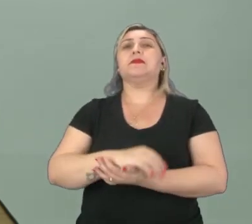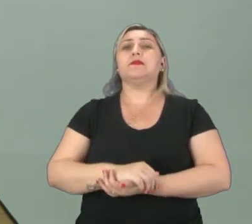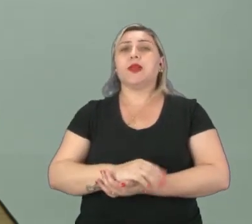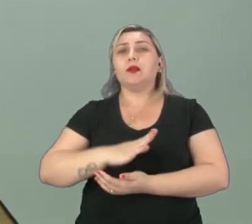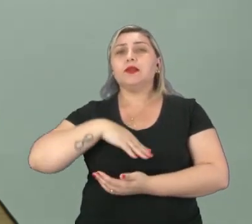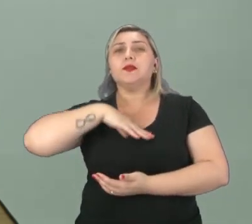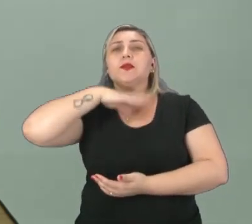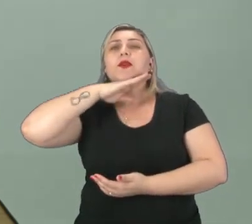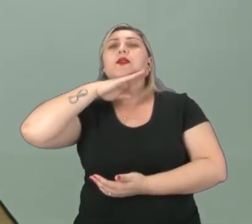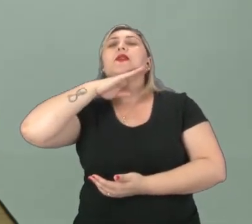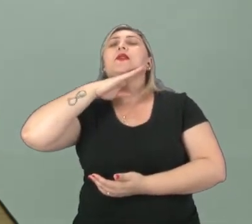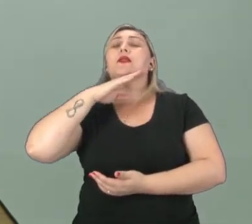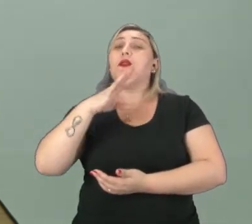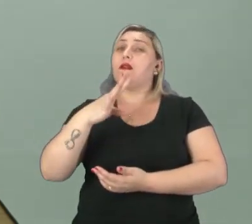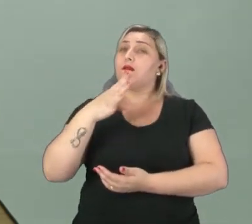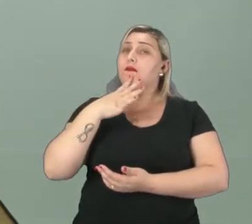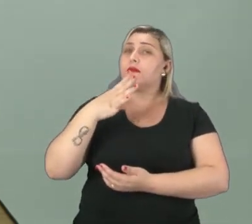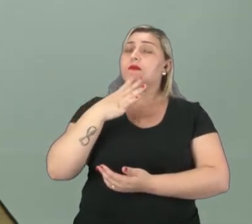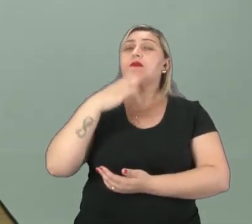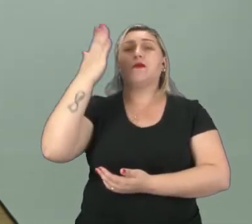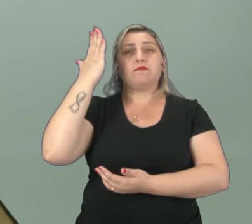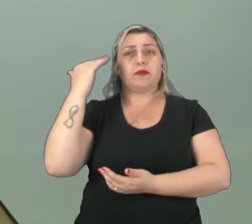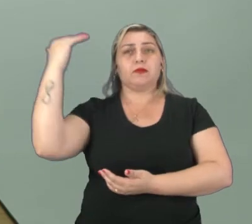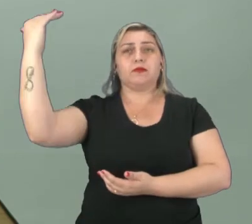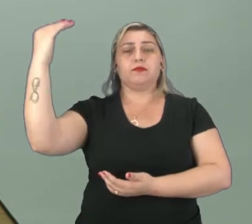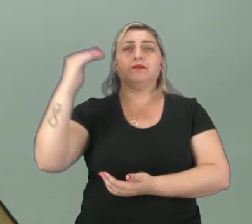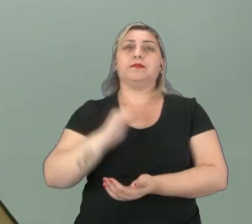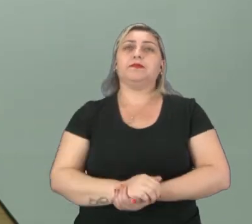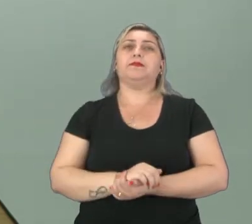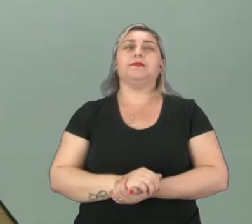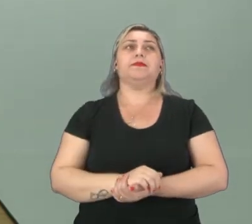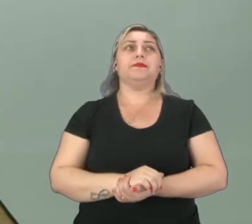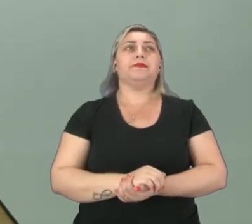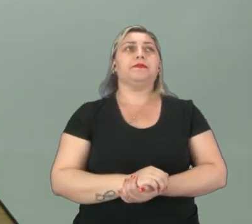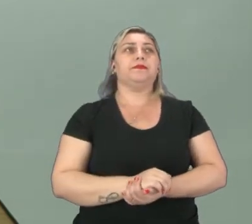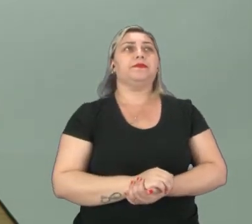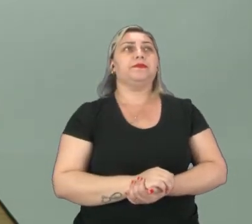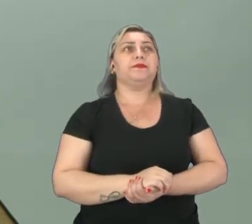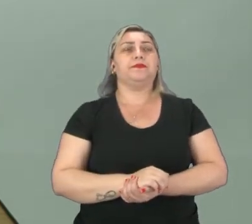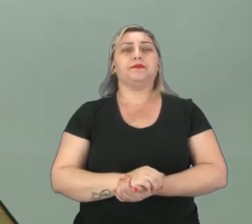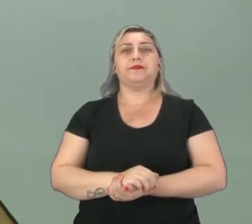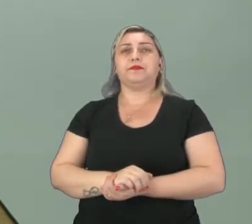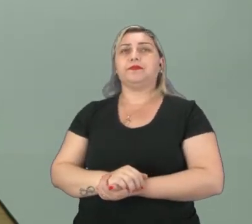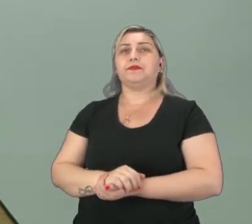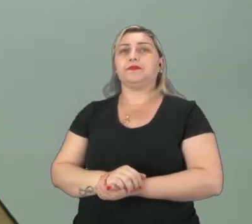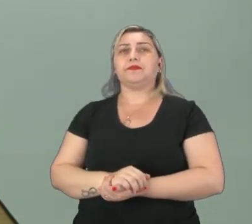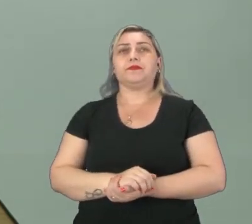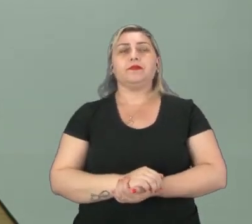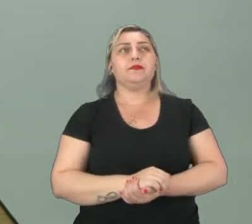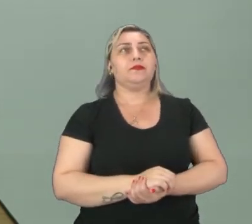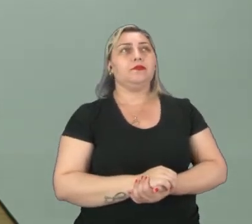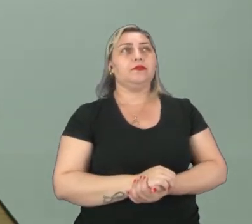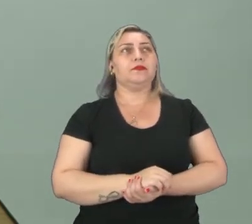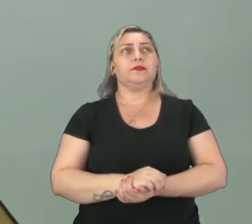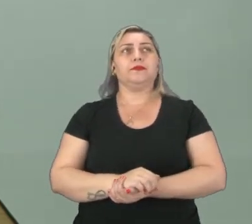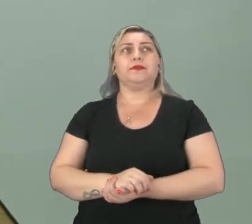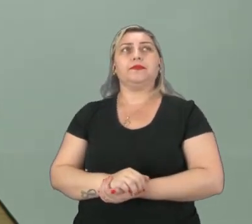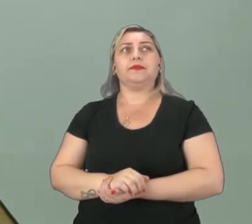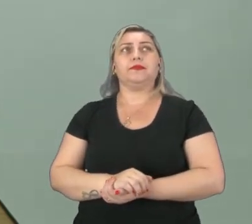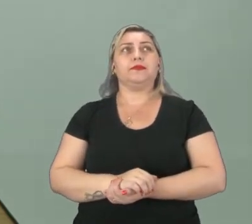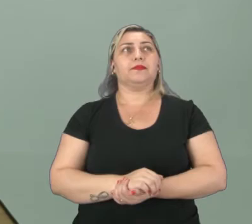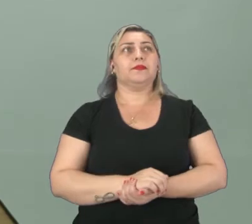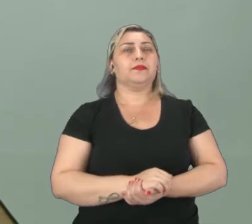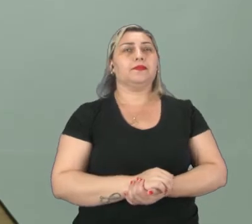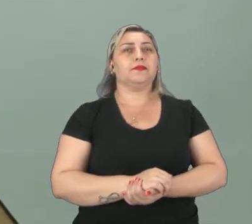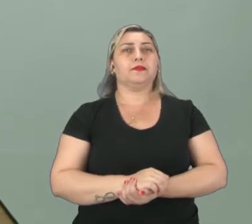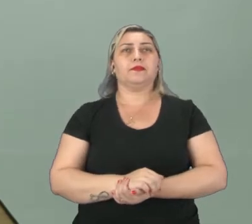foram conhecendo a baixaria, que ficou muito famosa na nossa região. É um prato muito famoso.